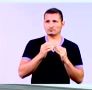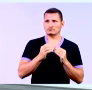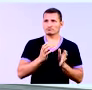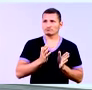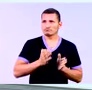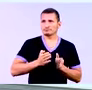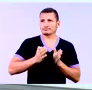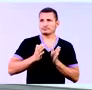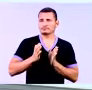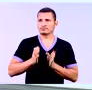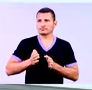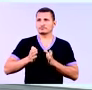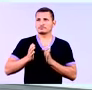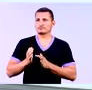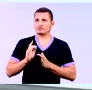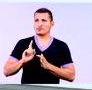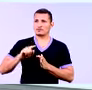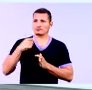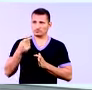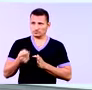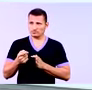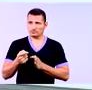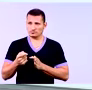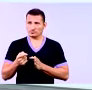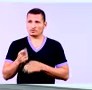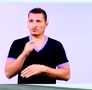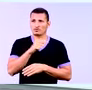execução, a base de dados, o banco de dados,